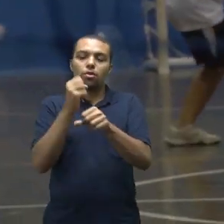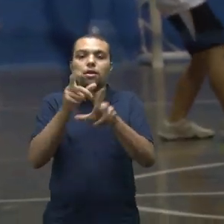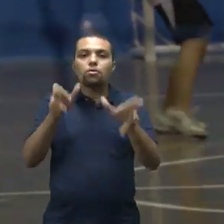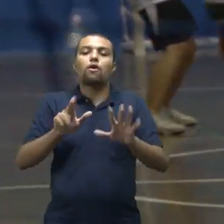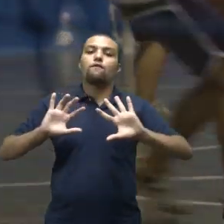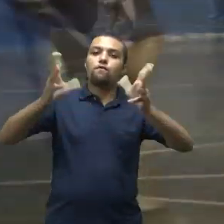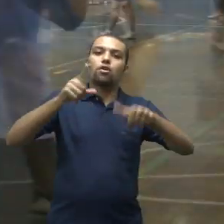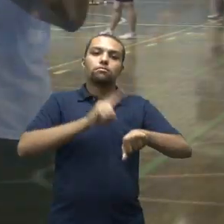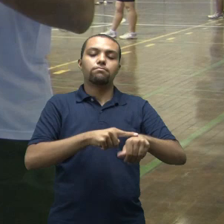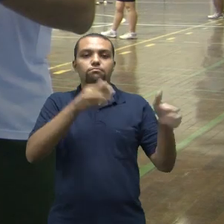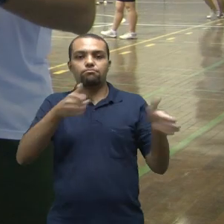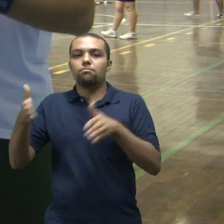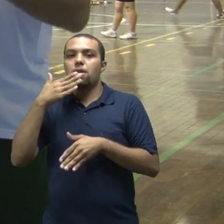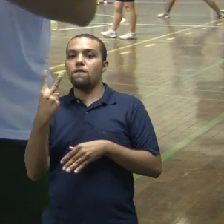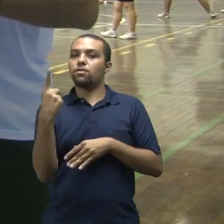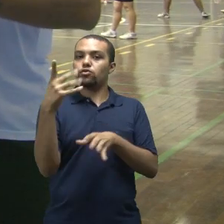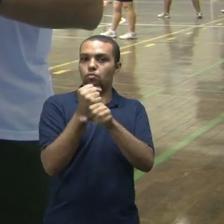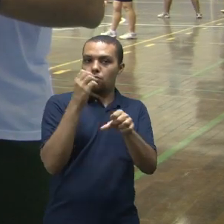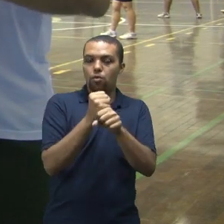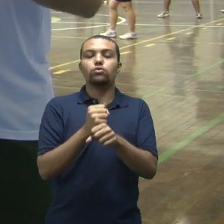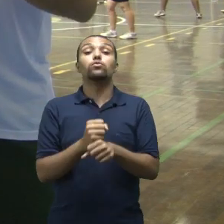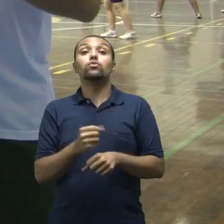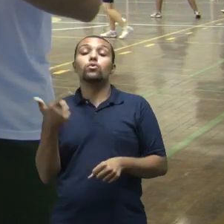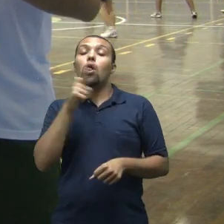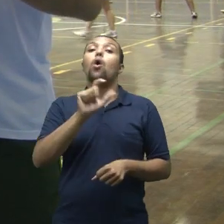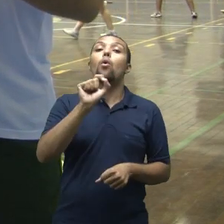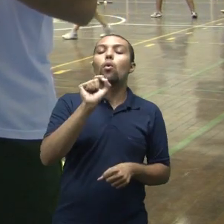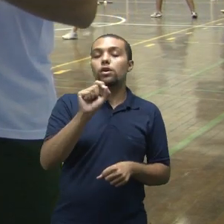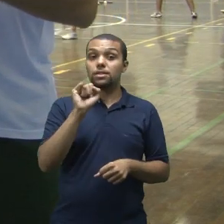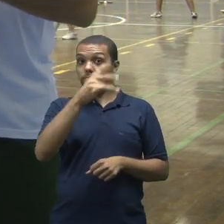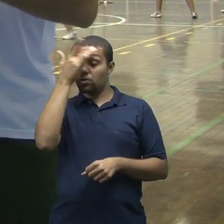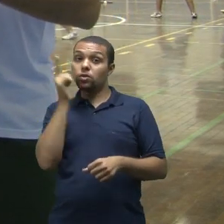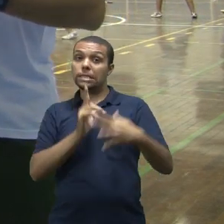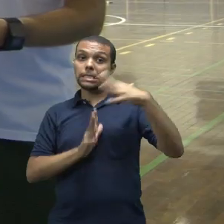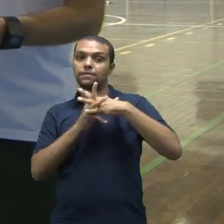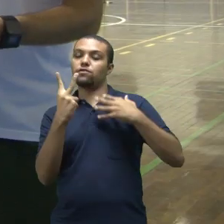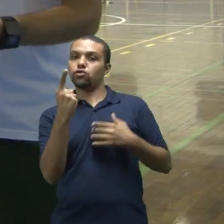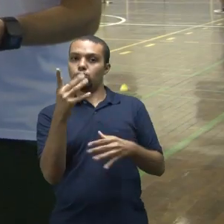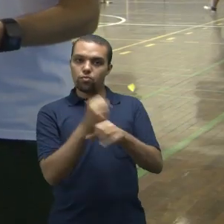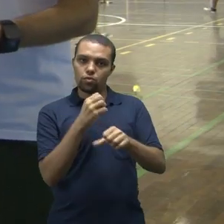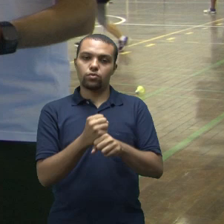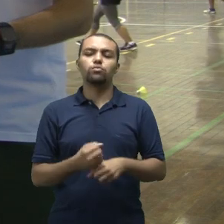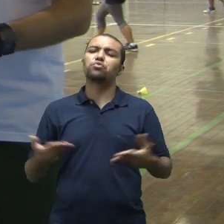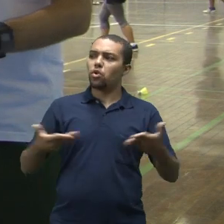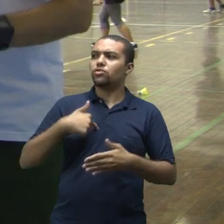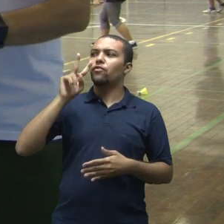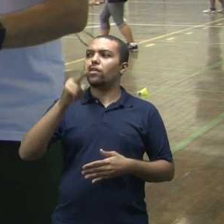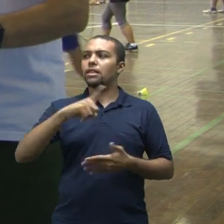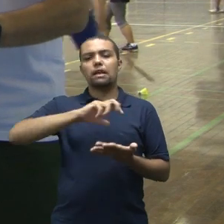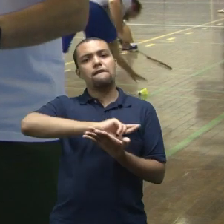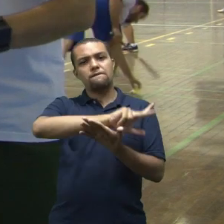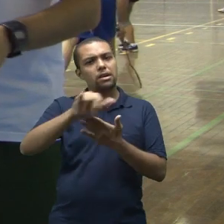contagem é igual ao vôlei, melhor de 21 pontos, sem vantagem. Ganha quem chegar no 21 pontos. E hoje a gente vê, tem atleta